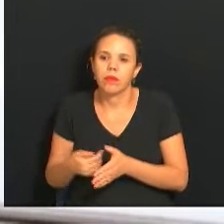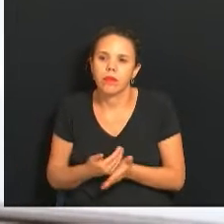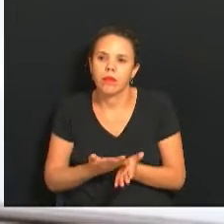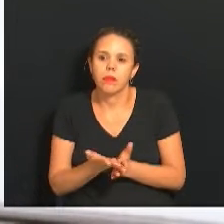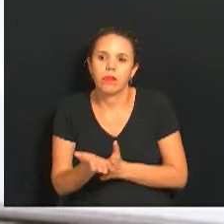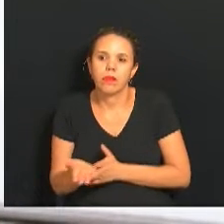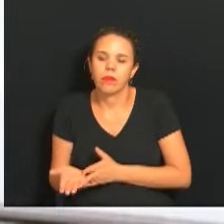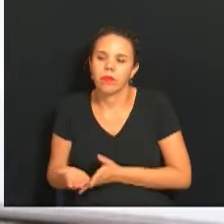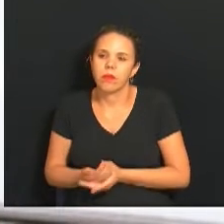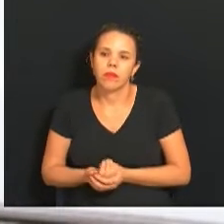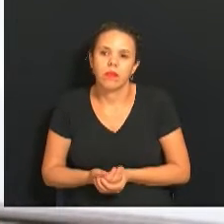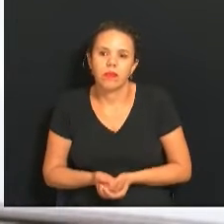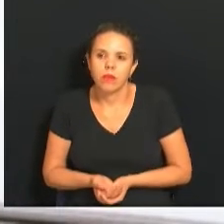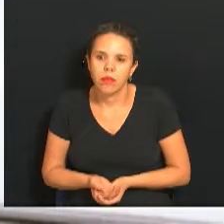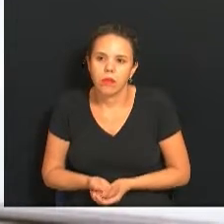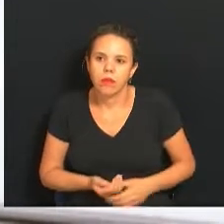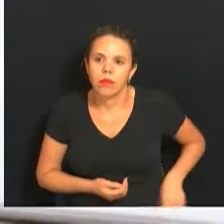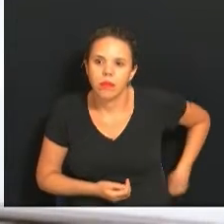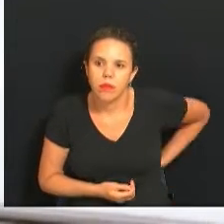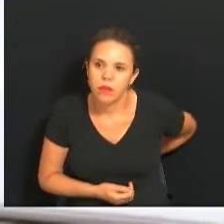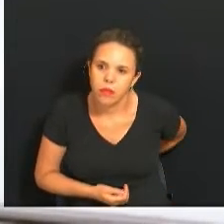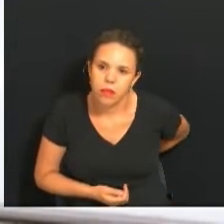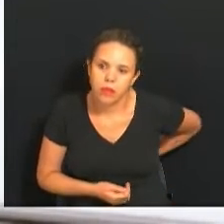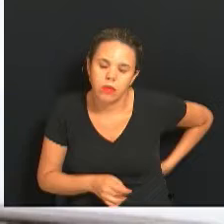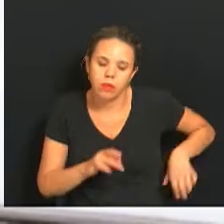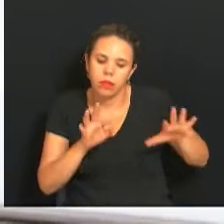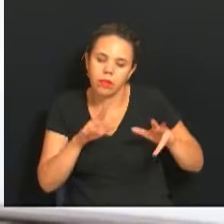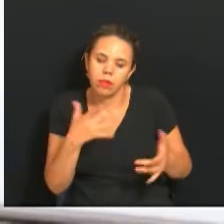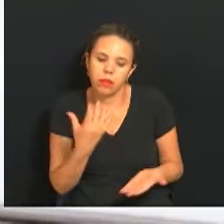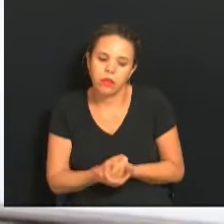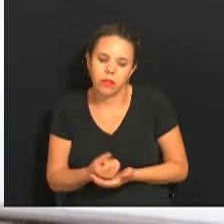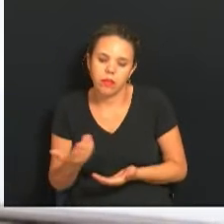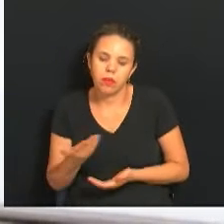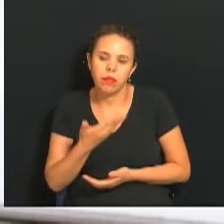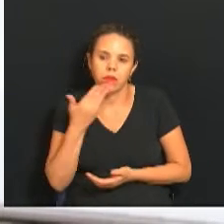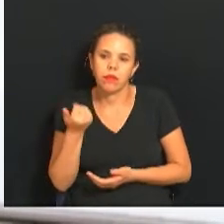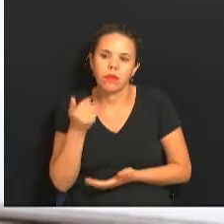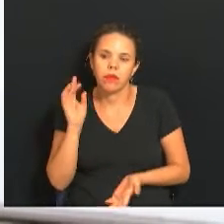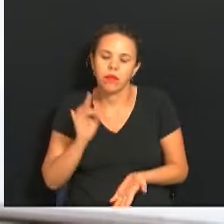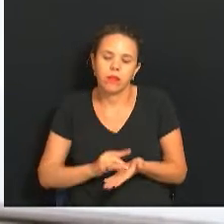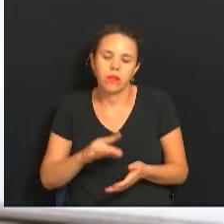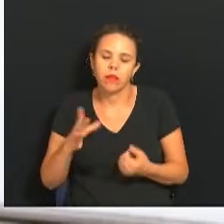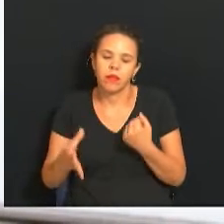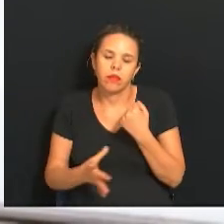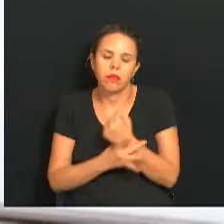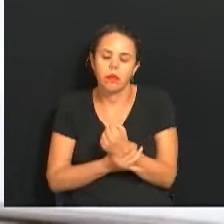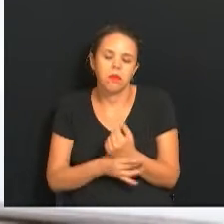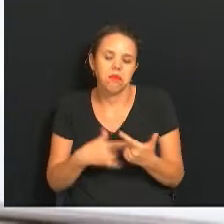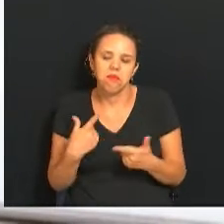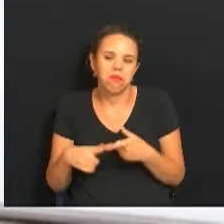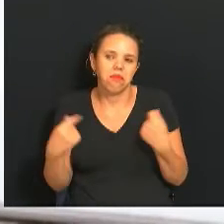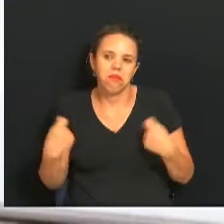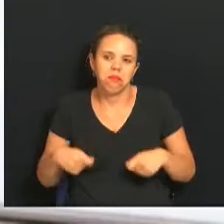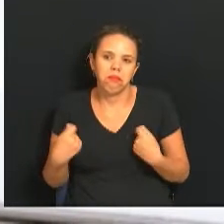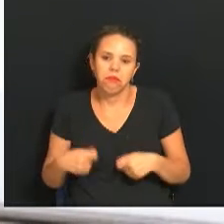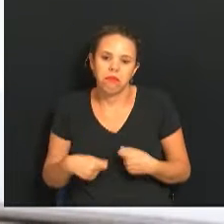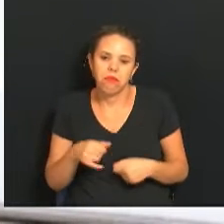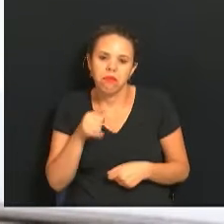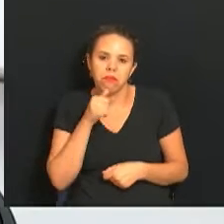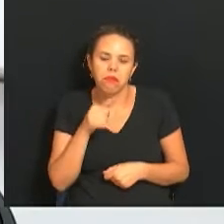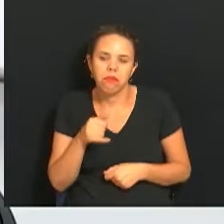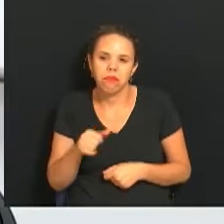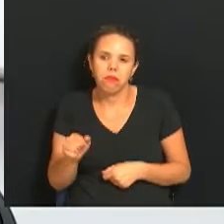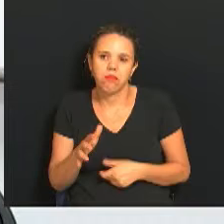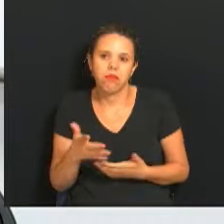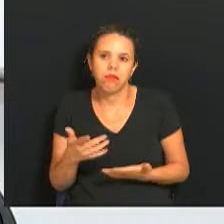etc. Então, o meio digital hoje é muito efetivo e não há mais necessidade desses procedimentos arcaicos,